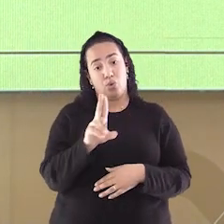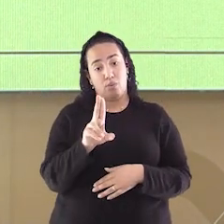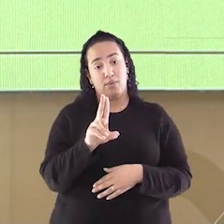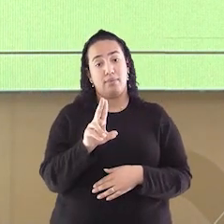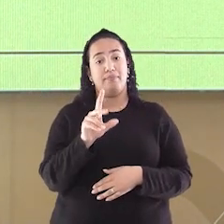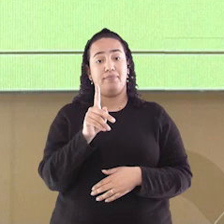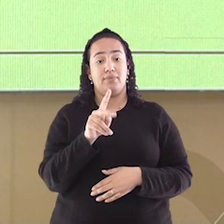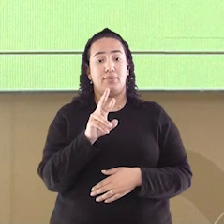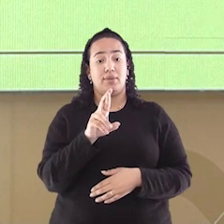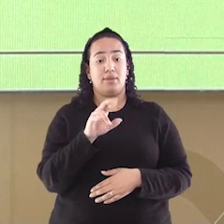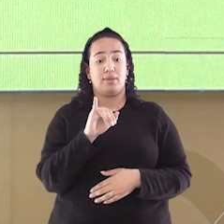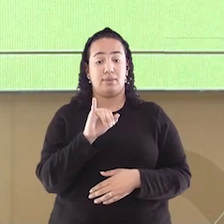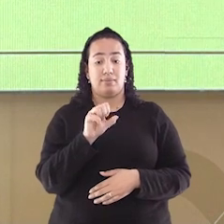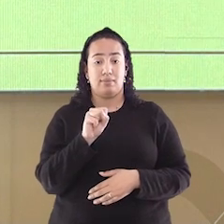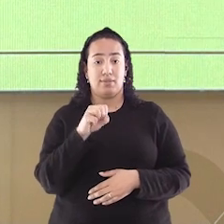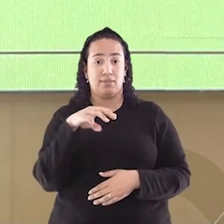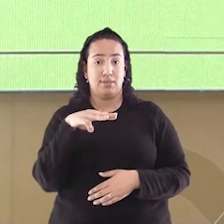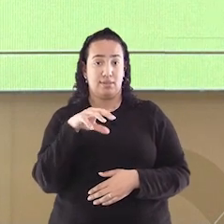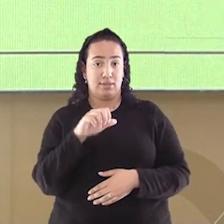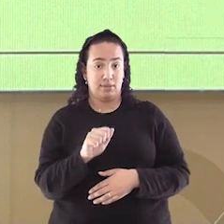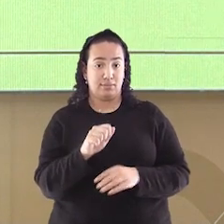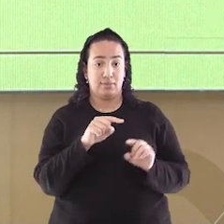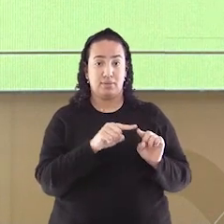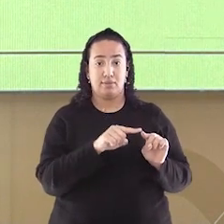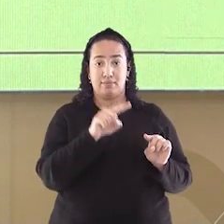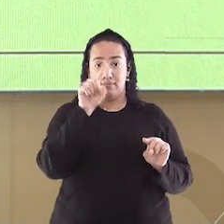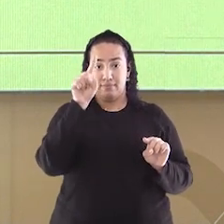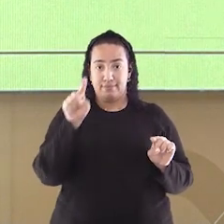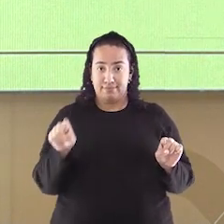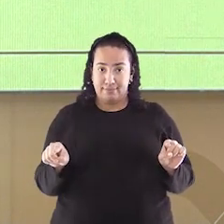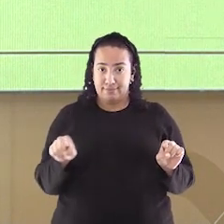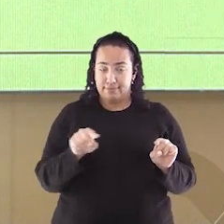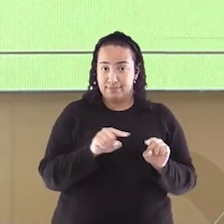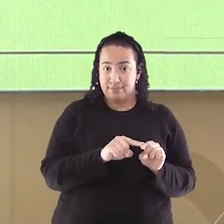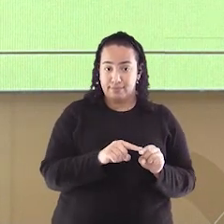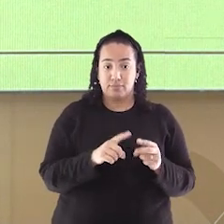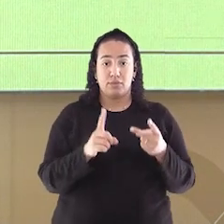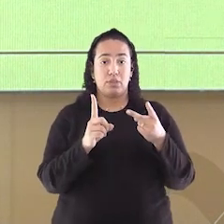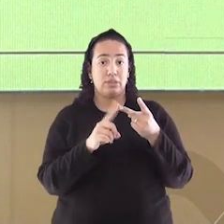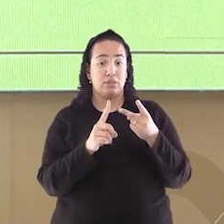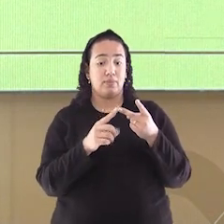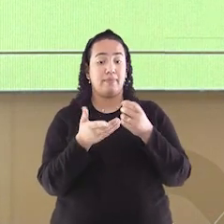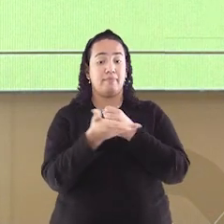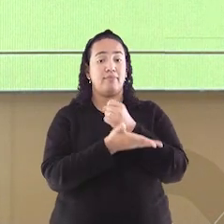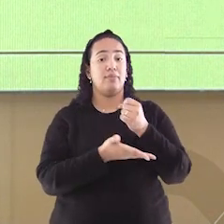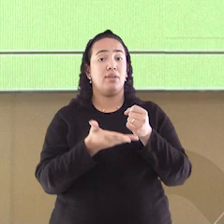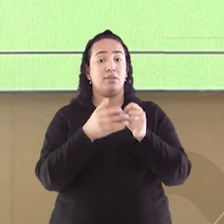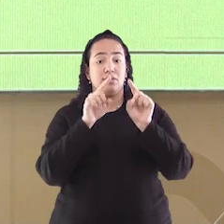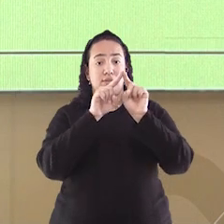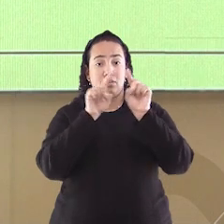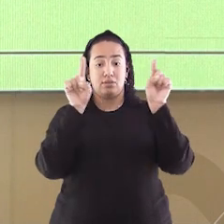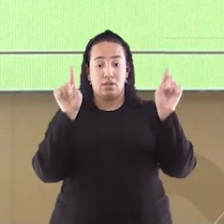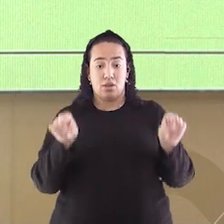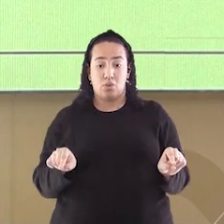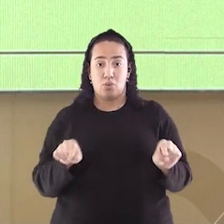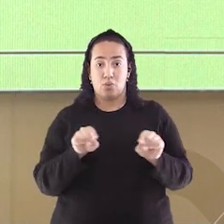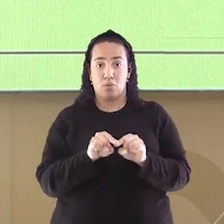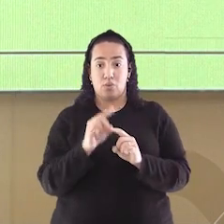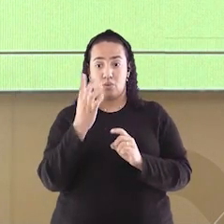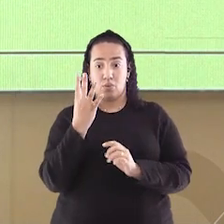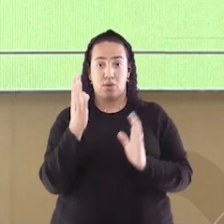dele vai ser o prisma triangular. O segundo tem uma base quadrada, possui 4